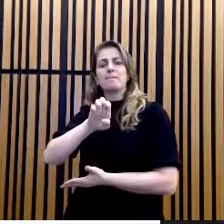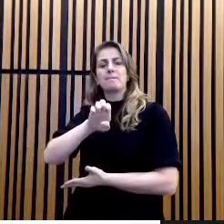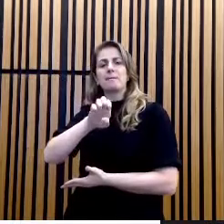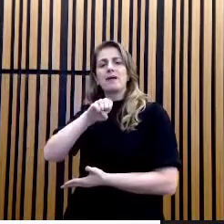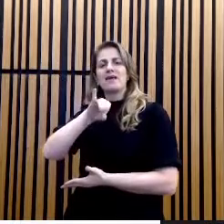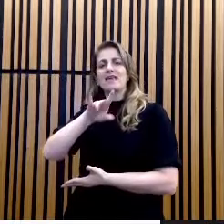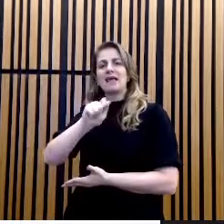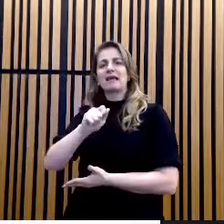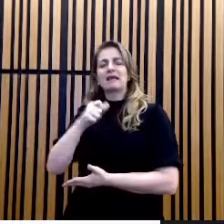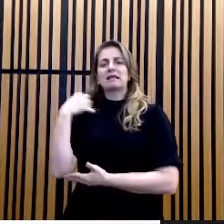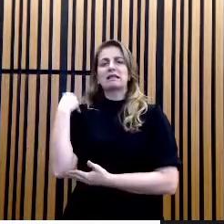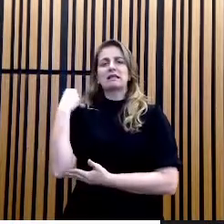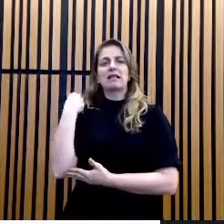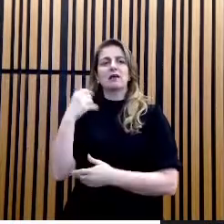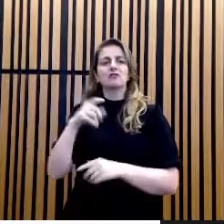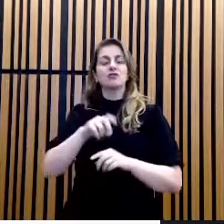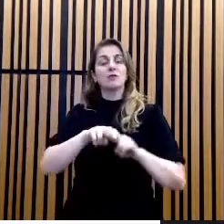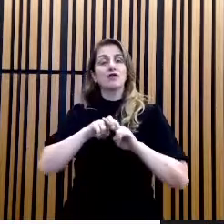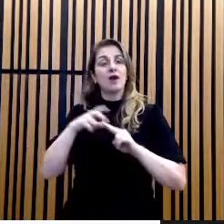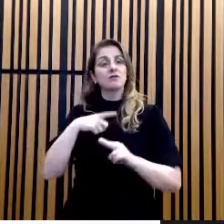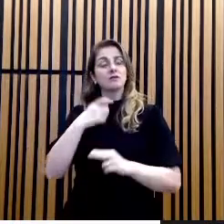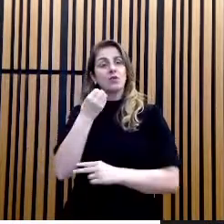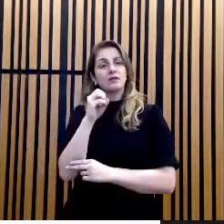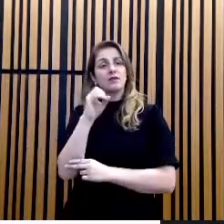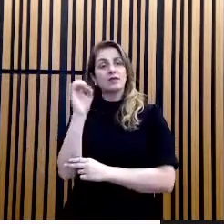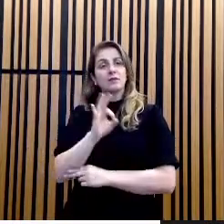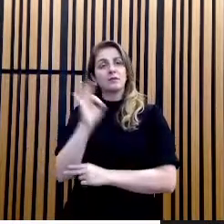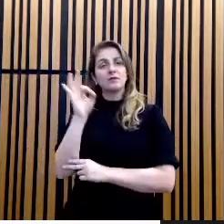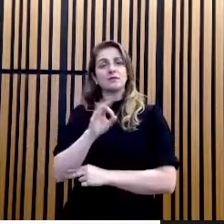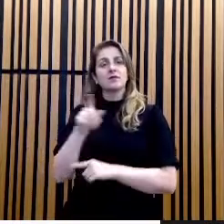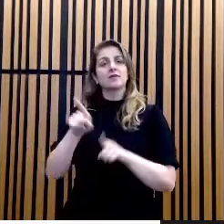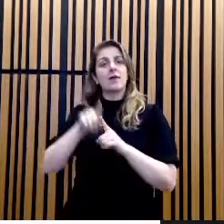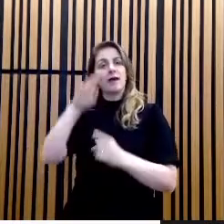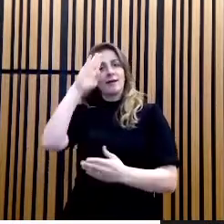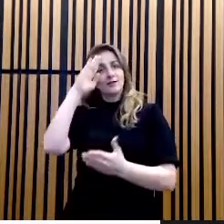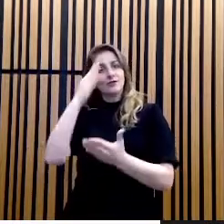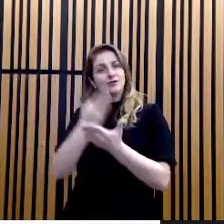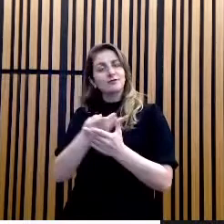80% das mulheres acreditam que os pressupostos da sociedade